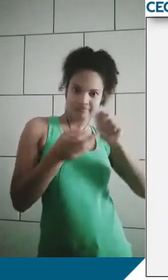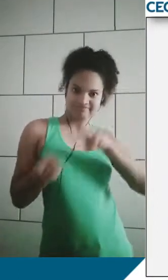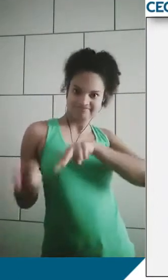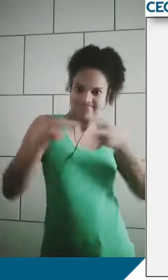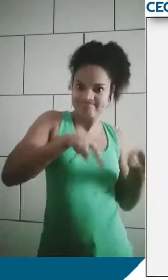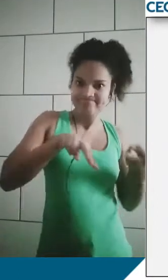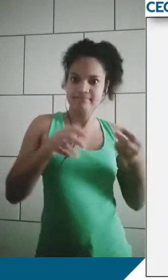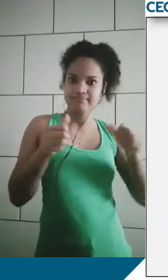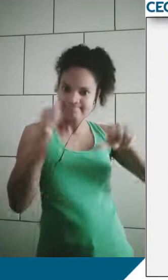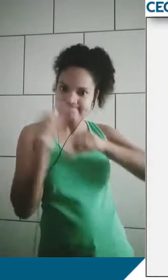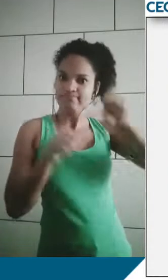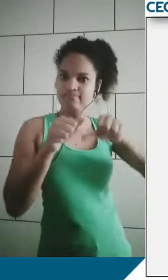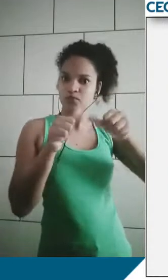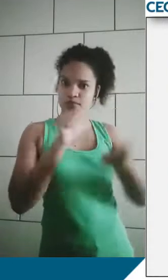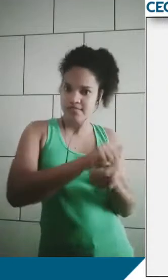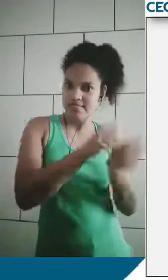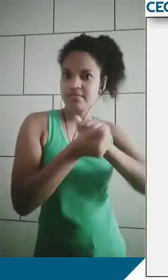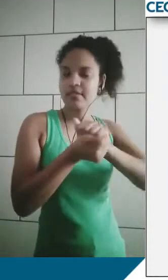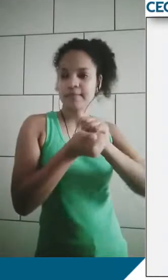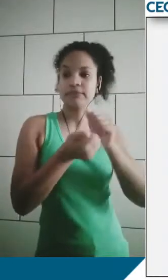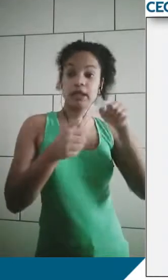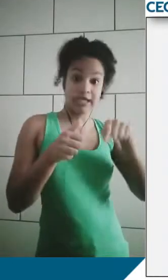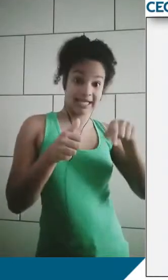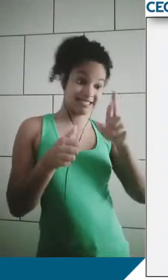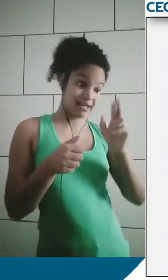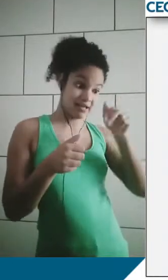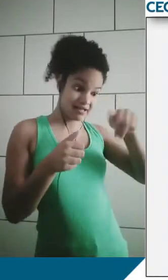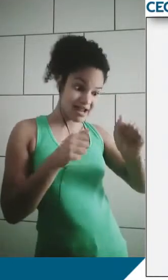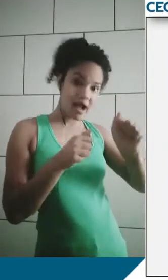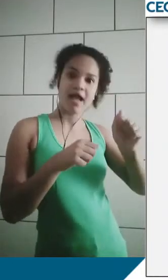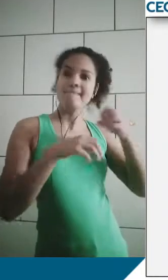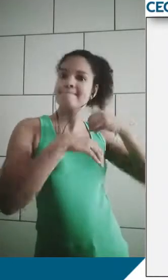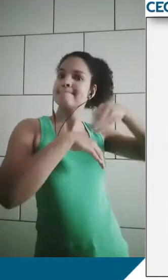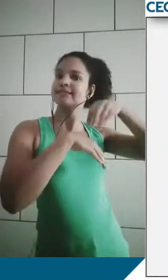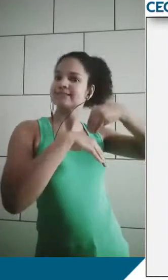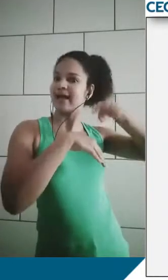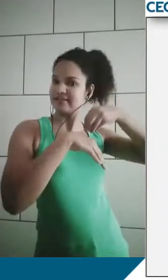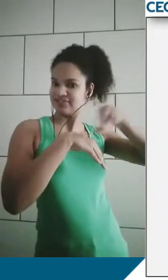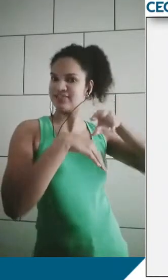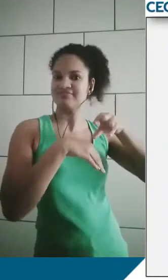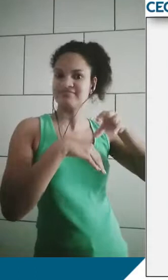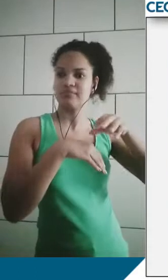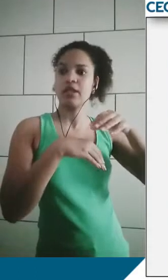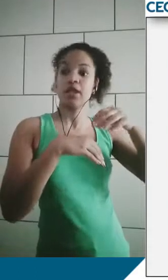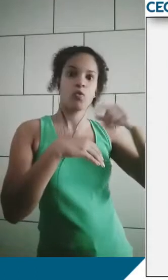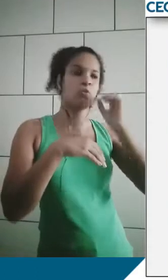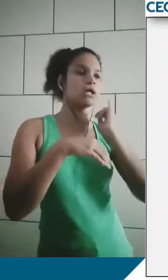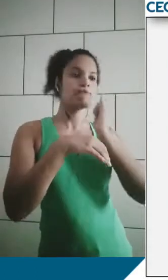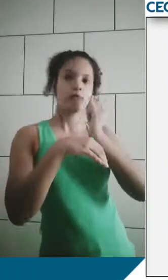aqui, o RNA mensageiro, que vai levar a informação genética para o citoplasma, e essa informação vai ser